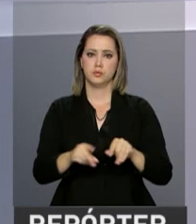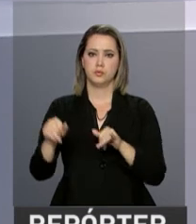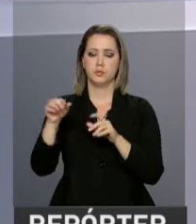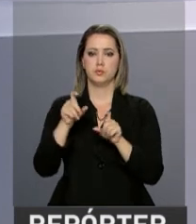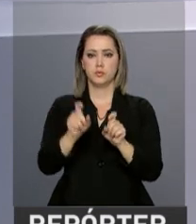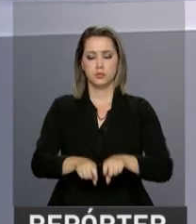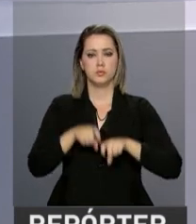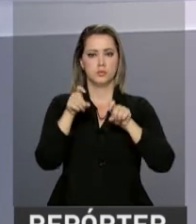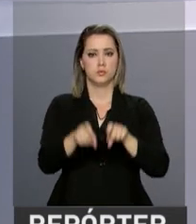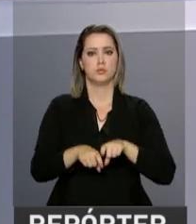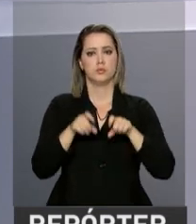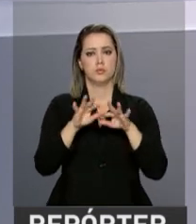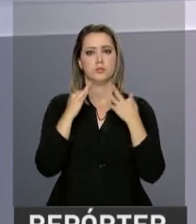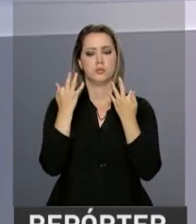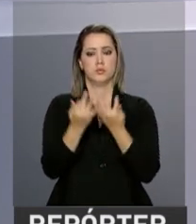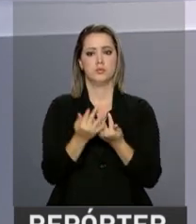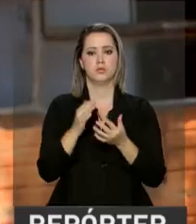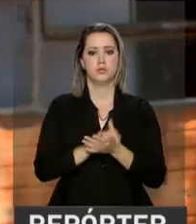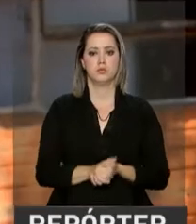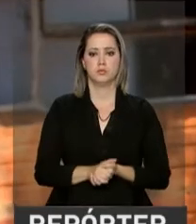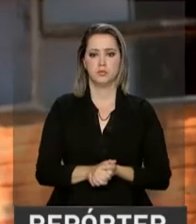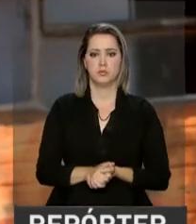terras para os agricultores familiares.